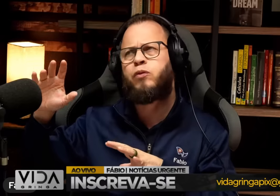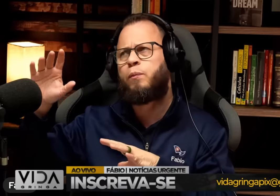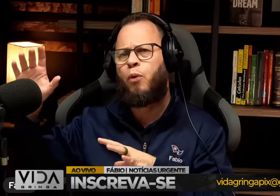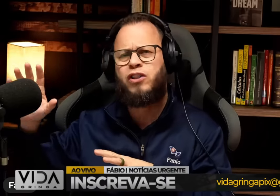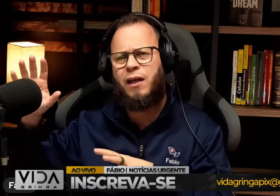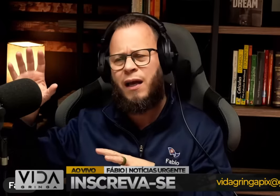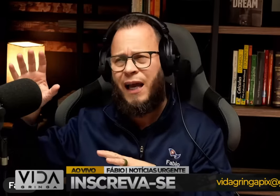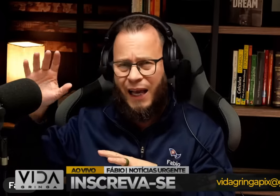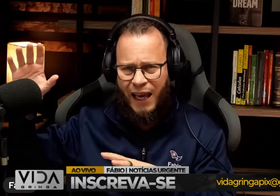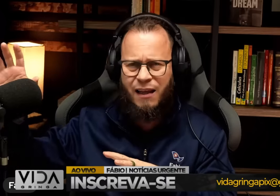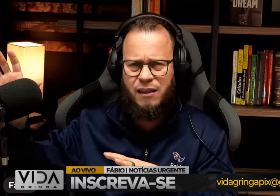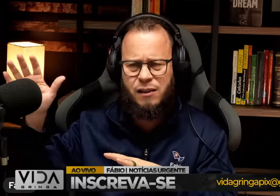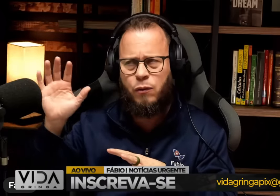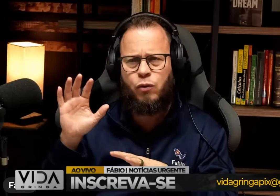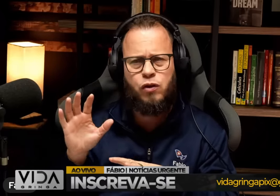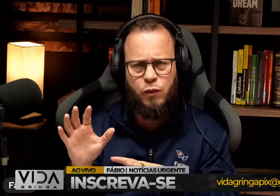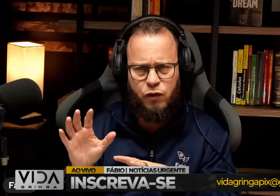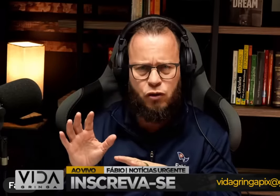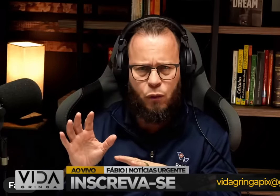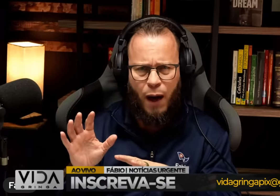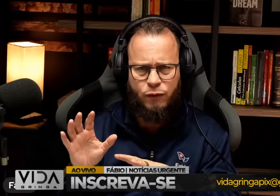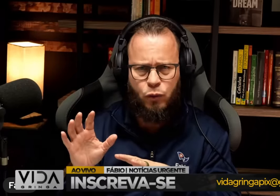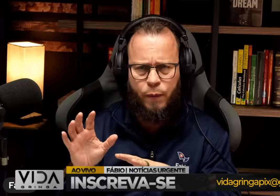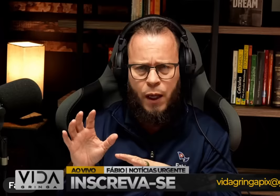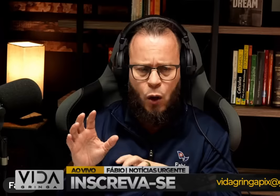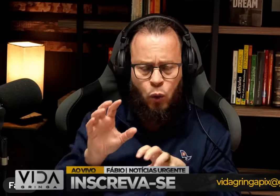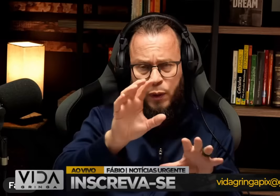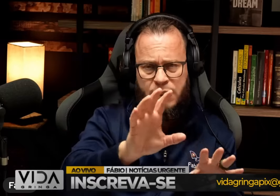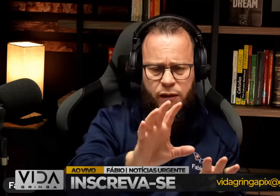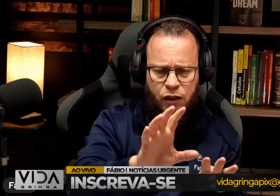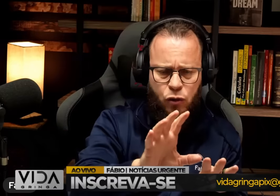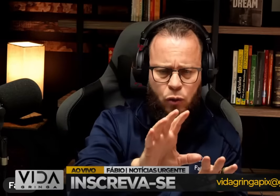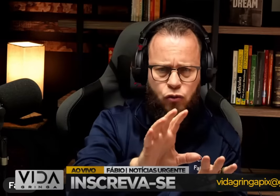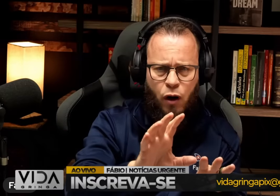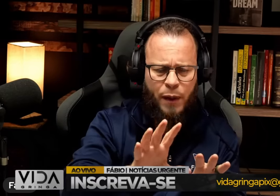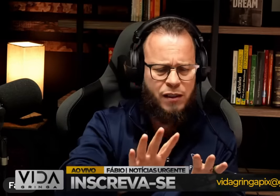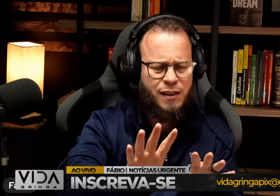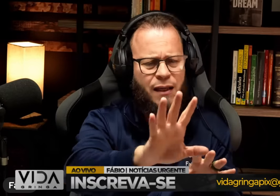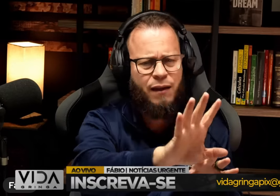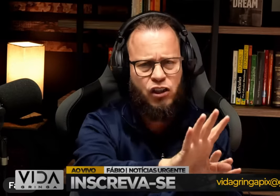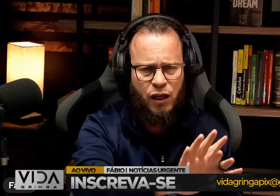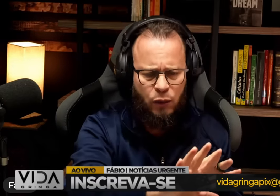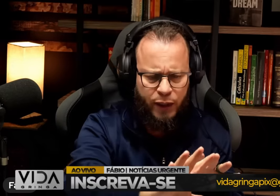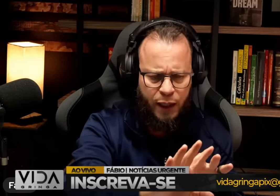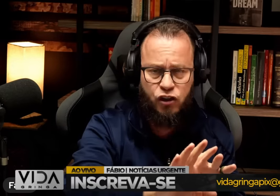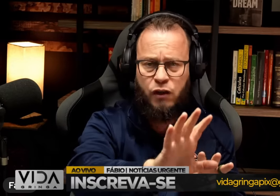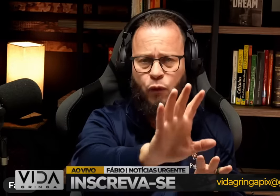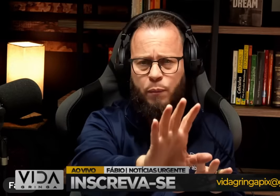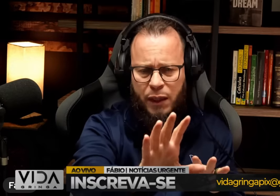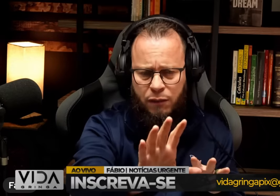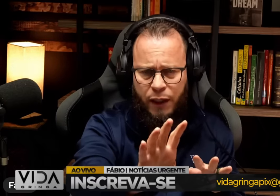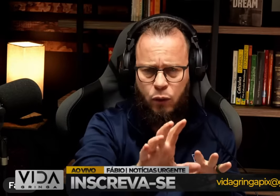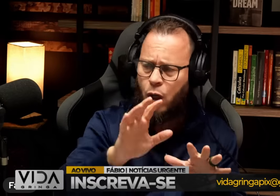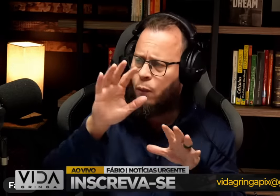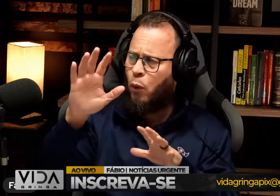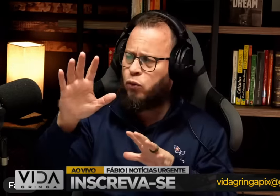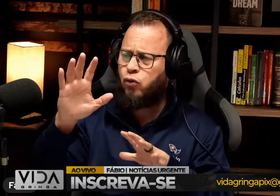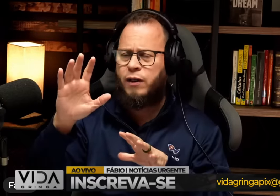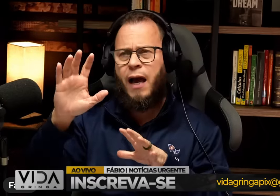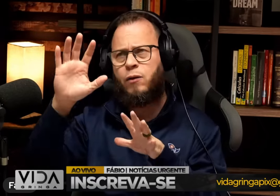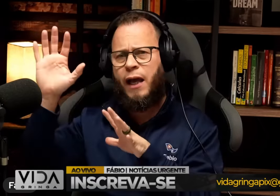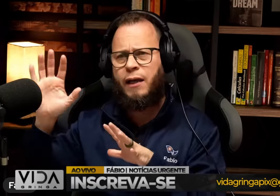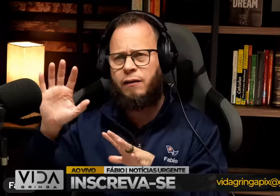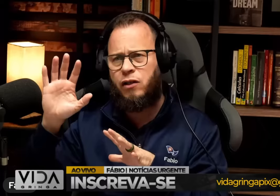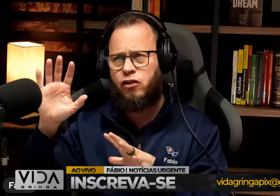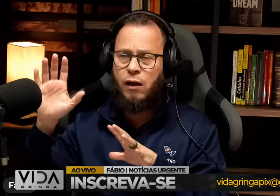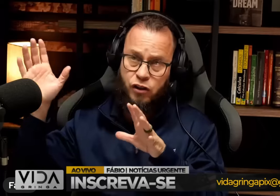uma suposta reeleição em 2024. O presidente Donald Trump, eles querem deixá-lo inelegível e prendê-lo.